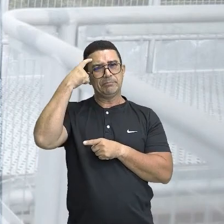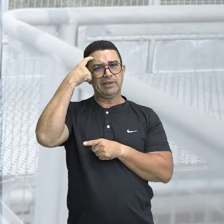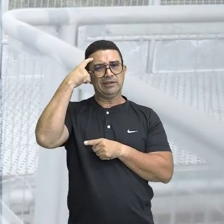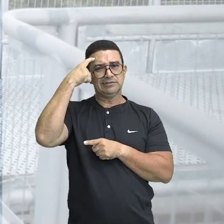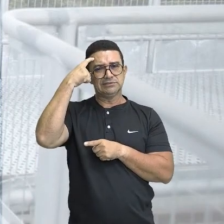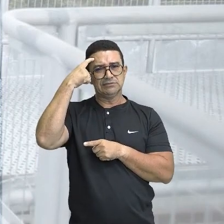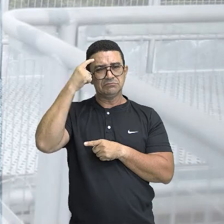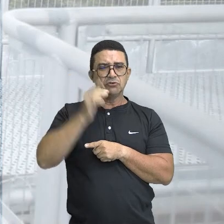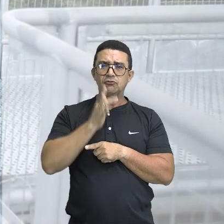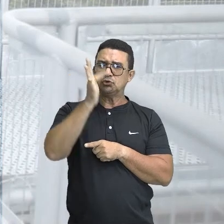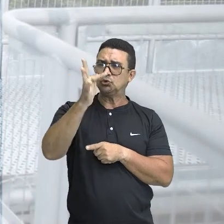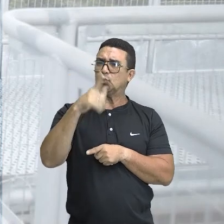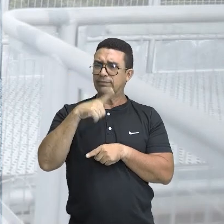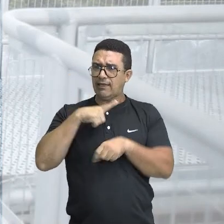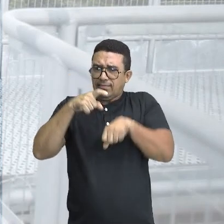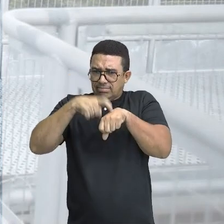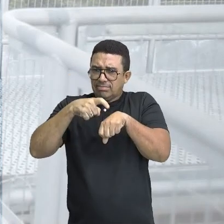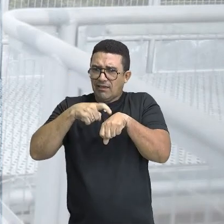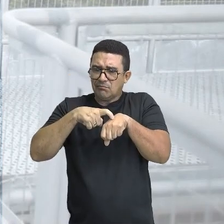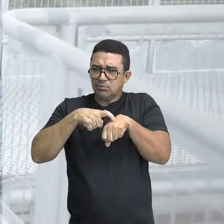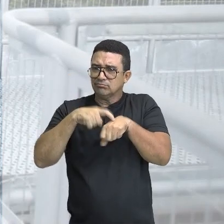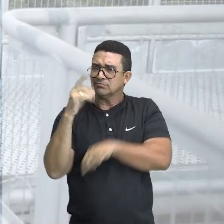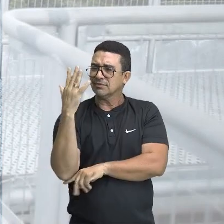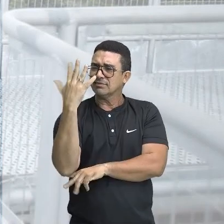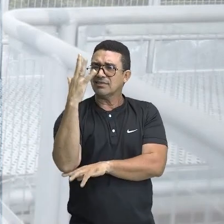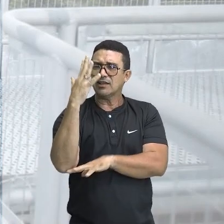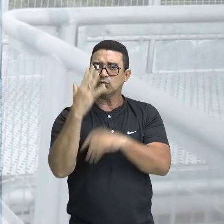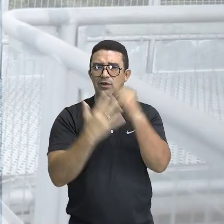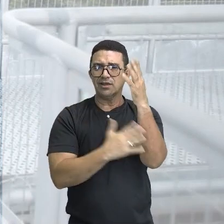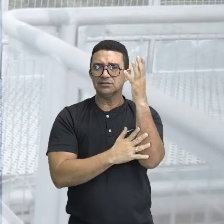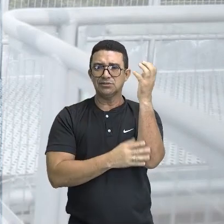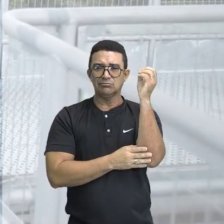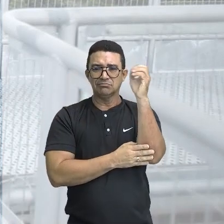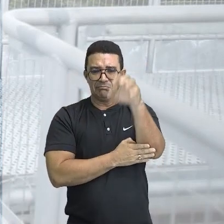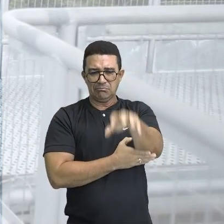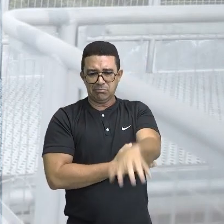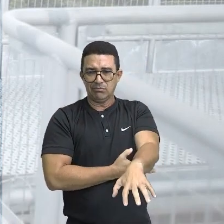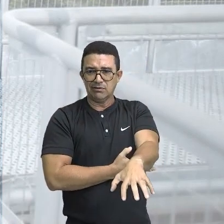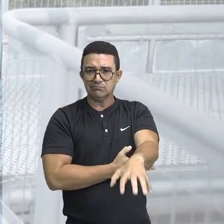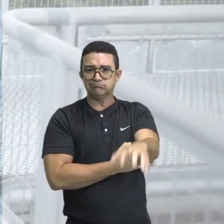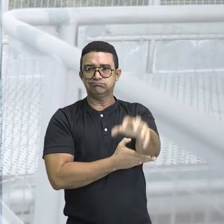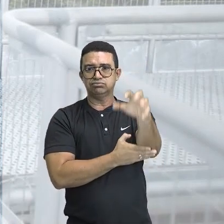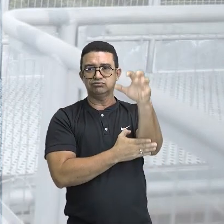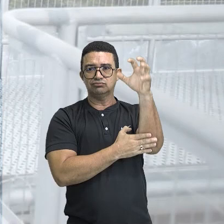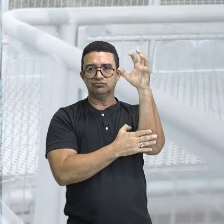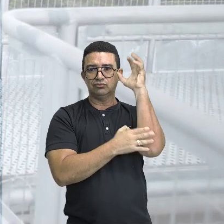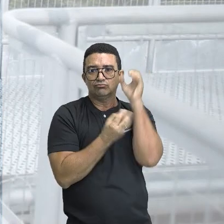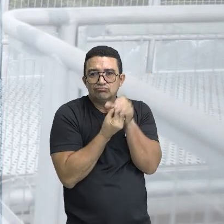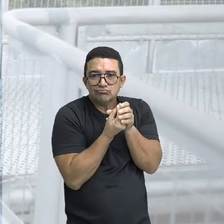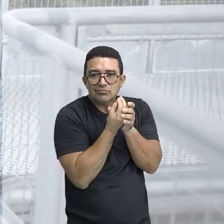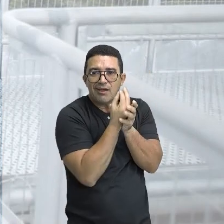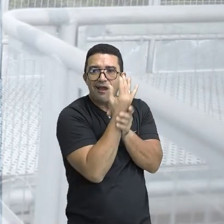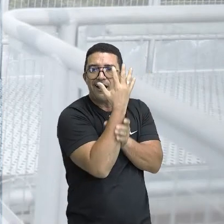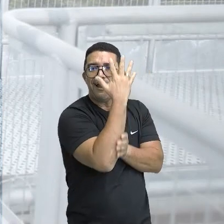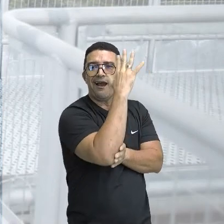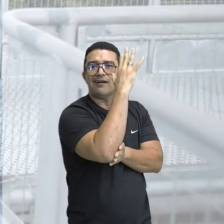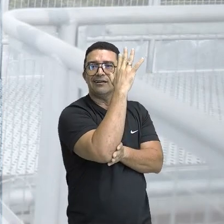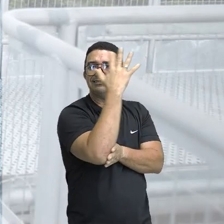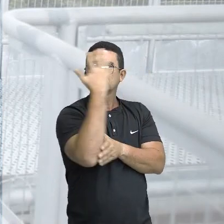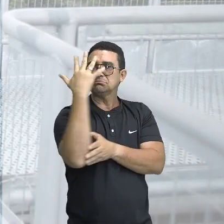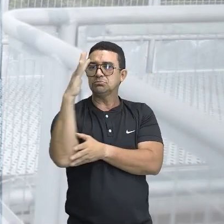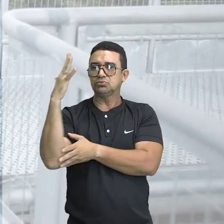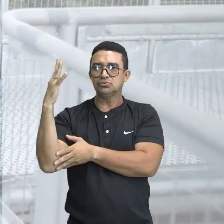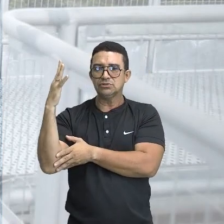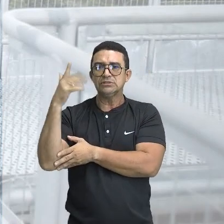nós temos tempo para que a natureza seja recomposta por ela mesma? Então, é aí que vem essa